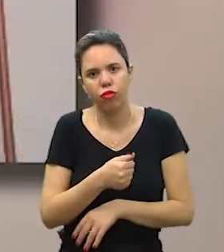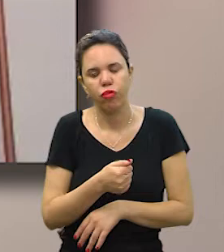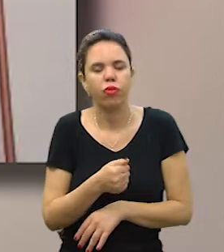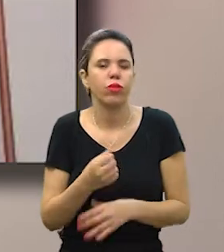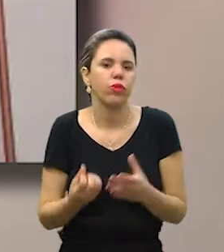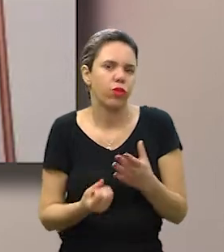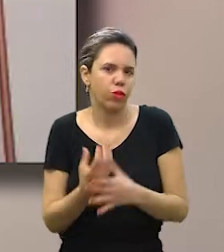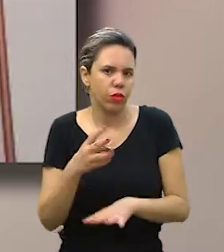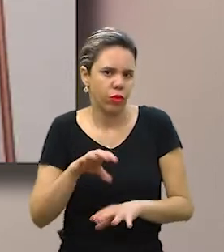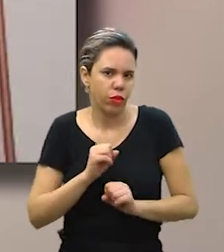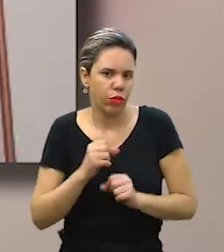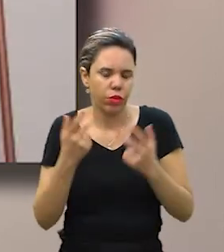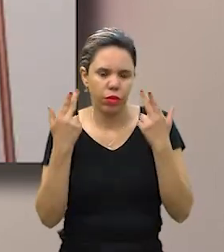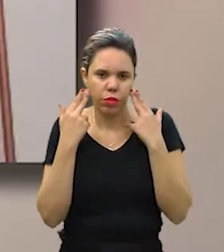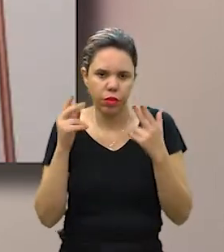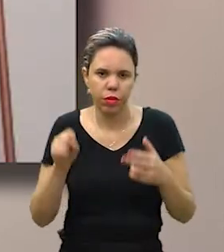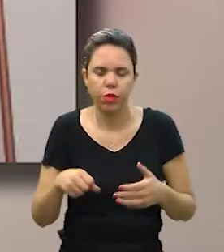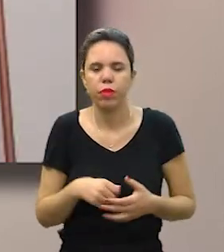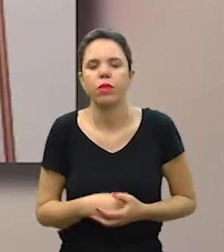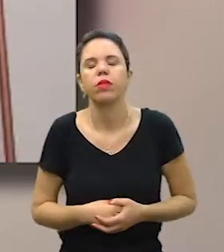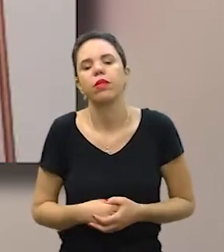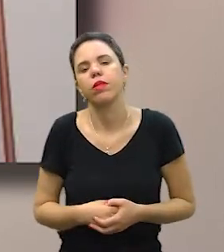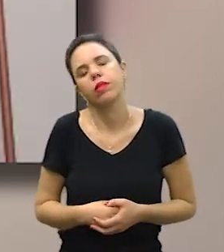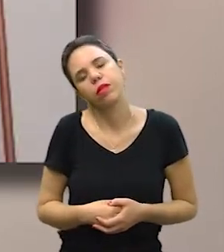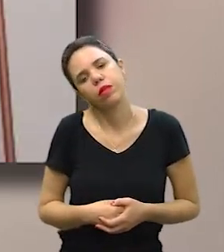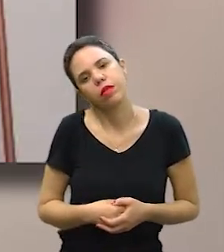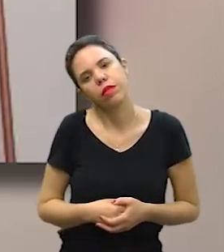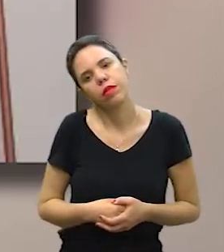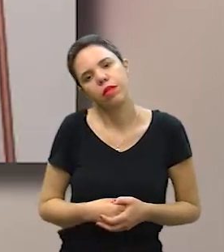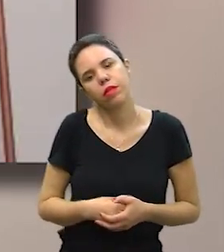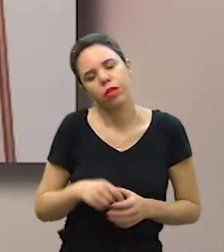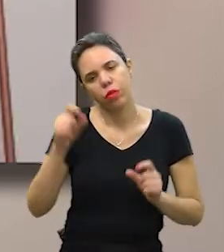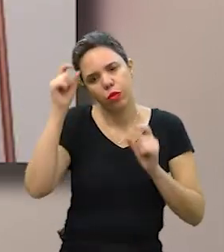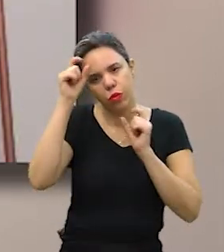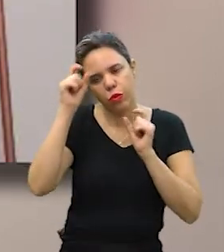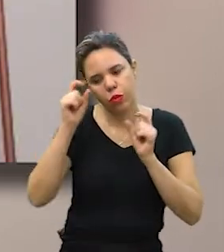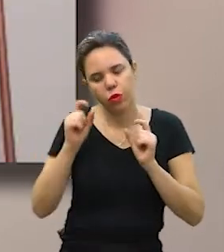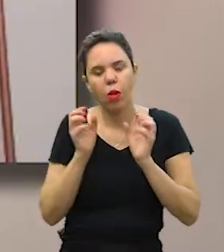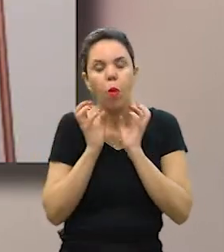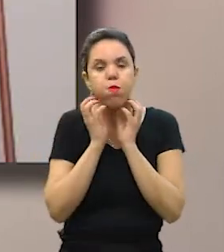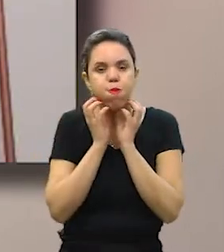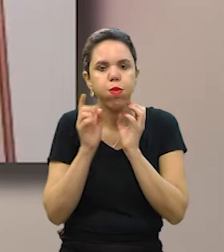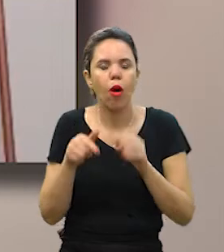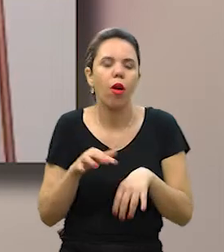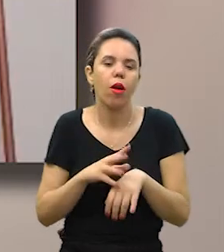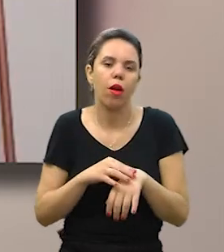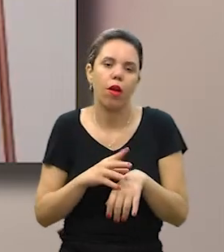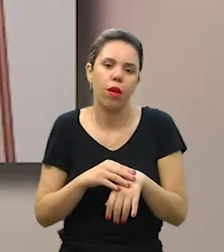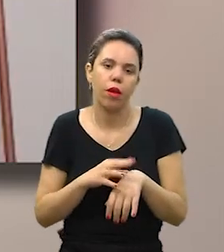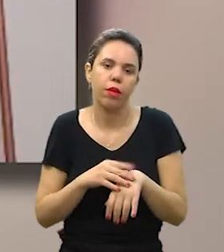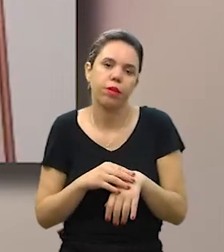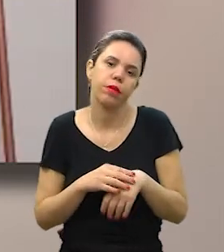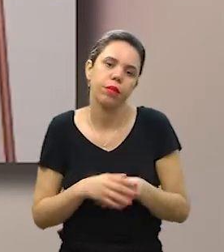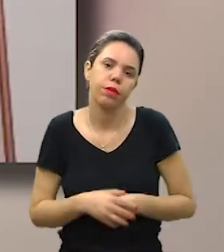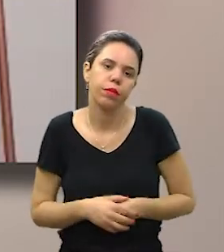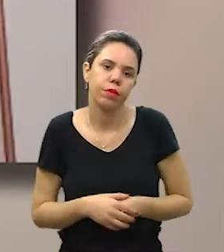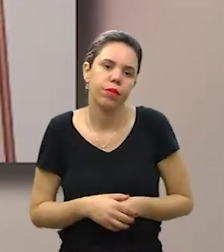e acabam tendo, é comum sim, tá? Então, tanto a catapora quanto a cachumba são doenças